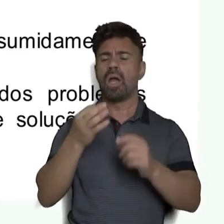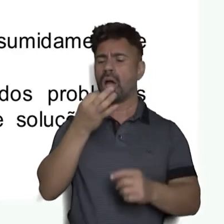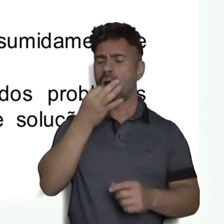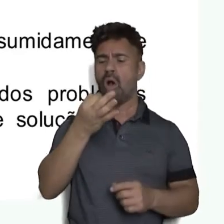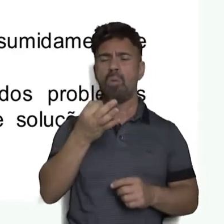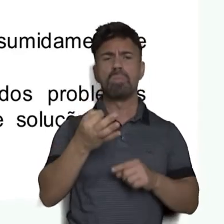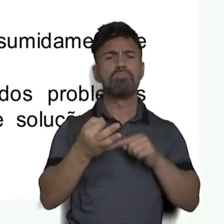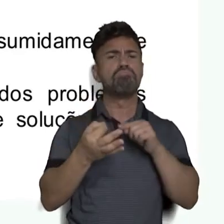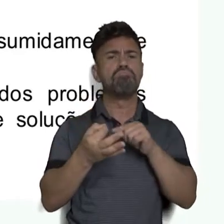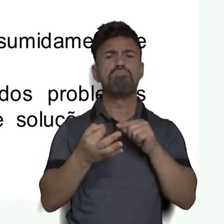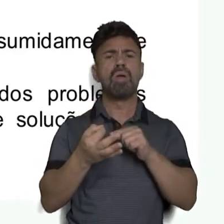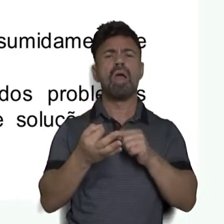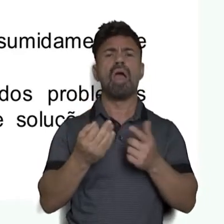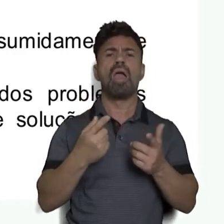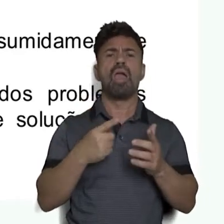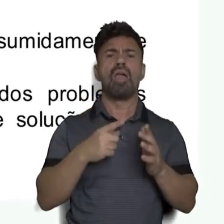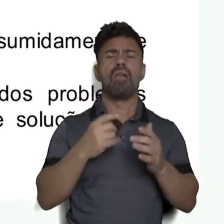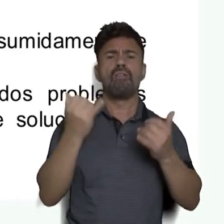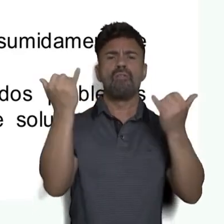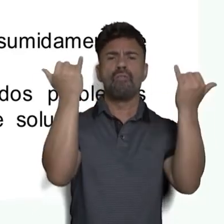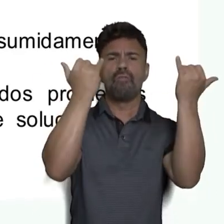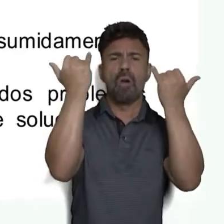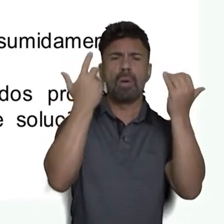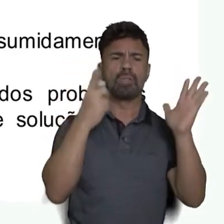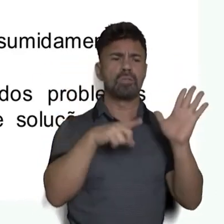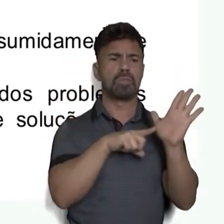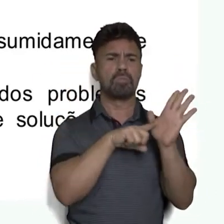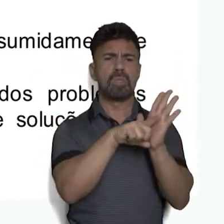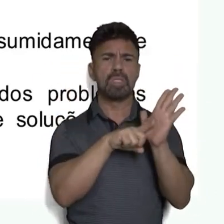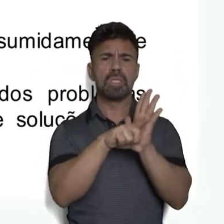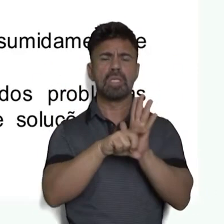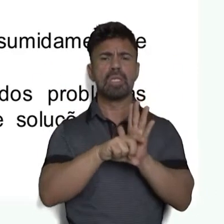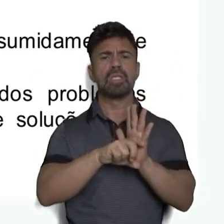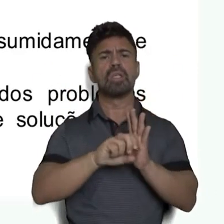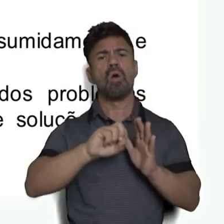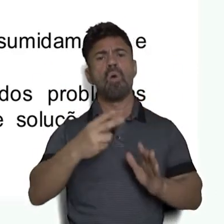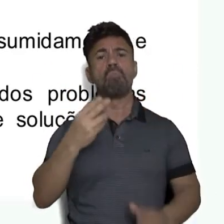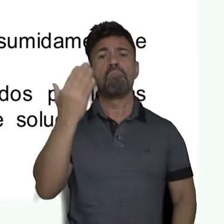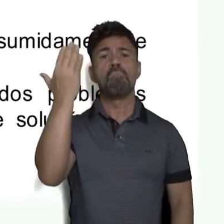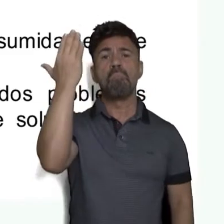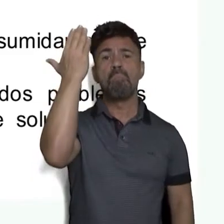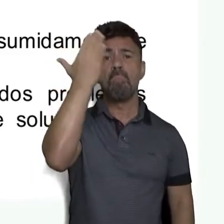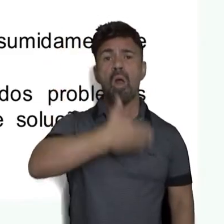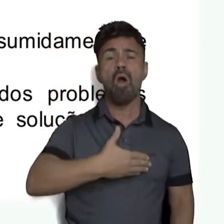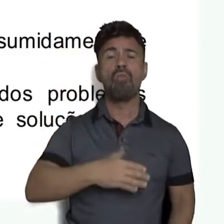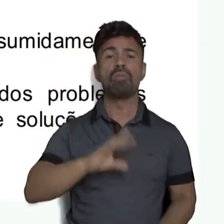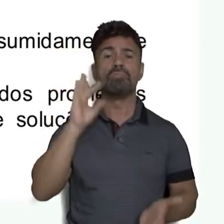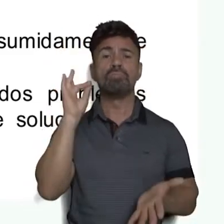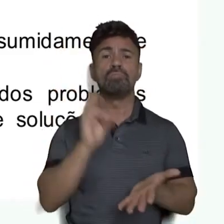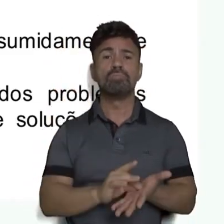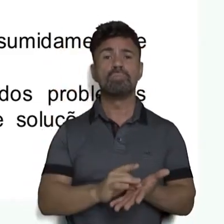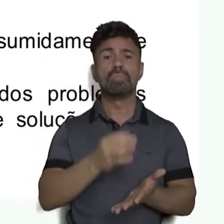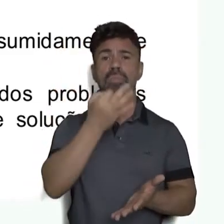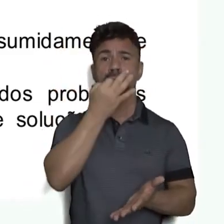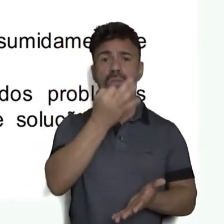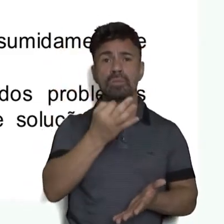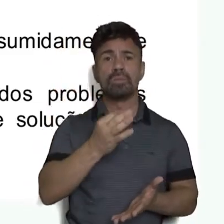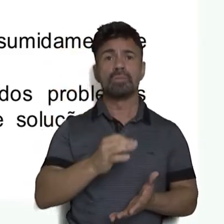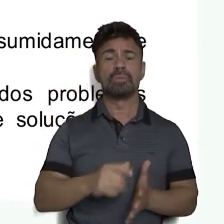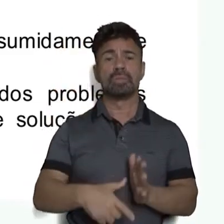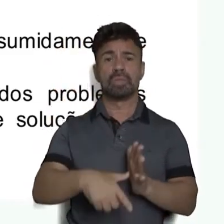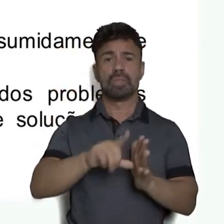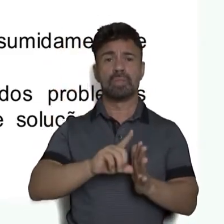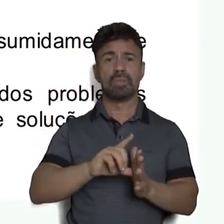São dados, informações ou provas que irão confirmar o seu ponto de vista, aquilo que você disse